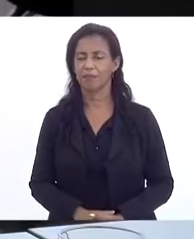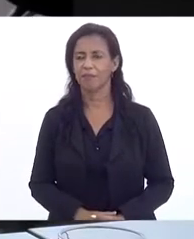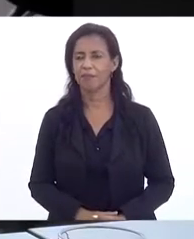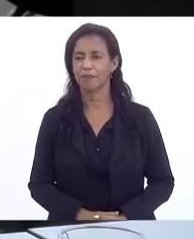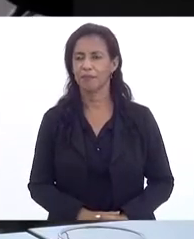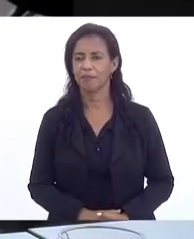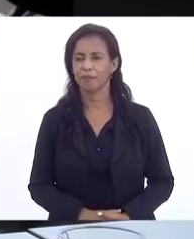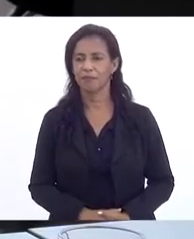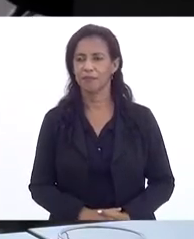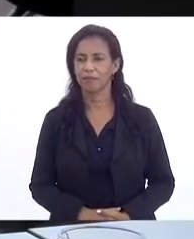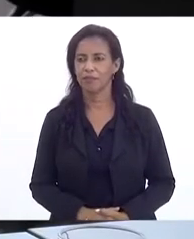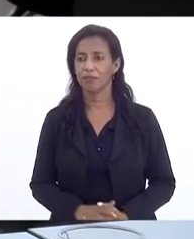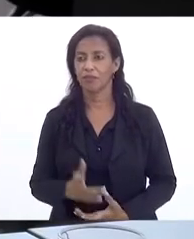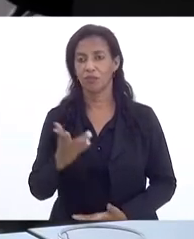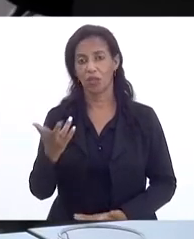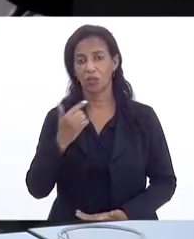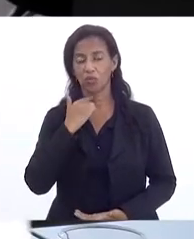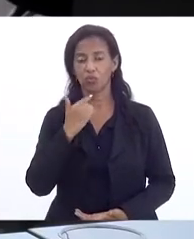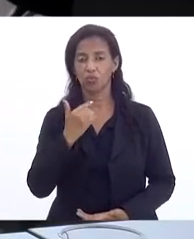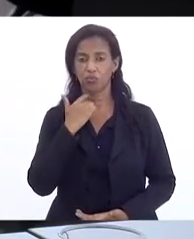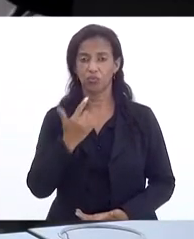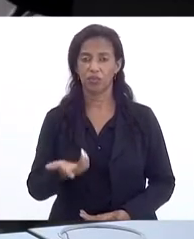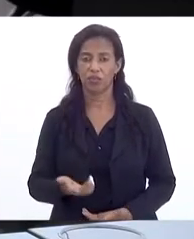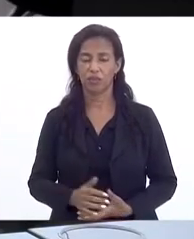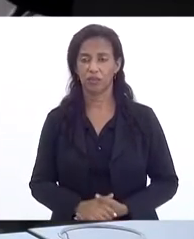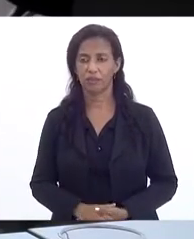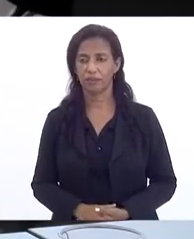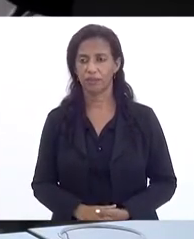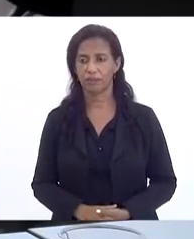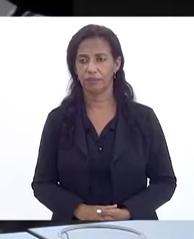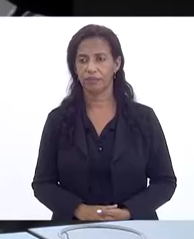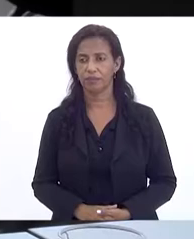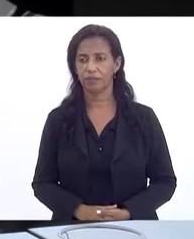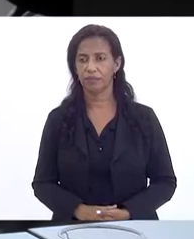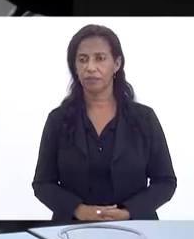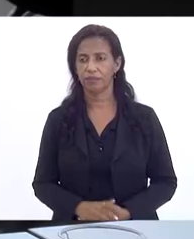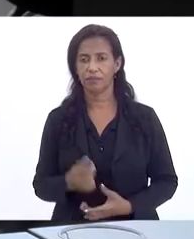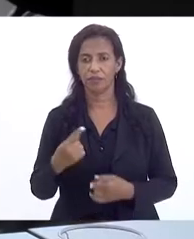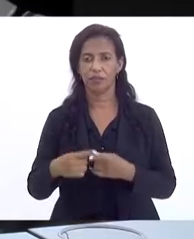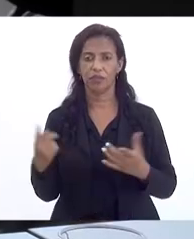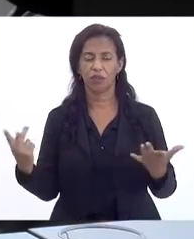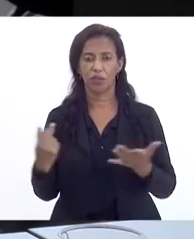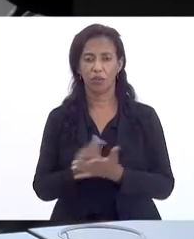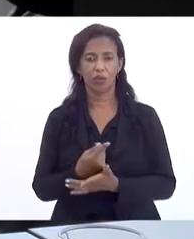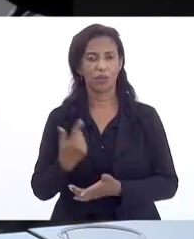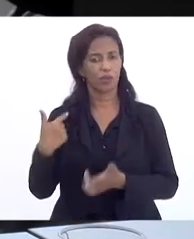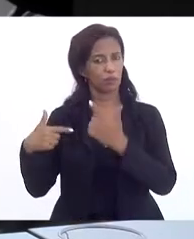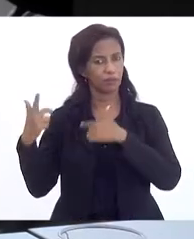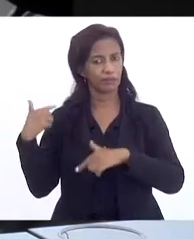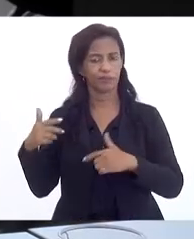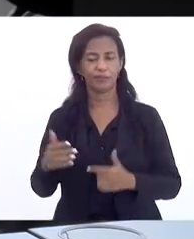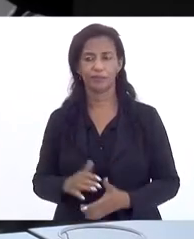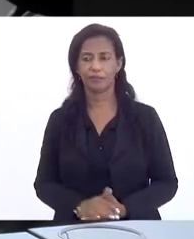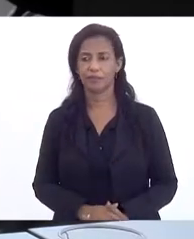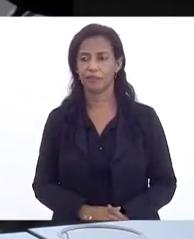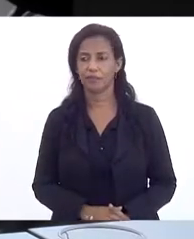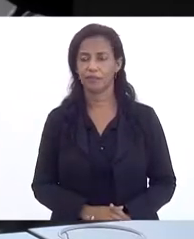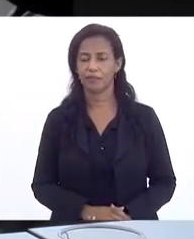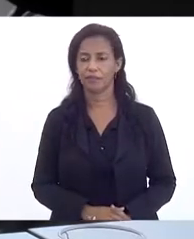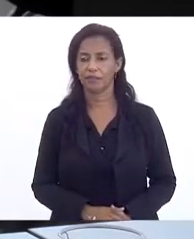Mas eu estou levantando a dúvida, não estou... Porque já aconteceu outras vezes, viu?